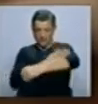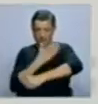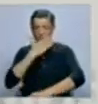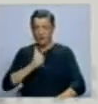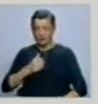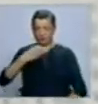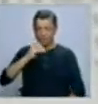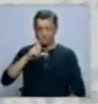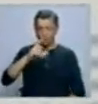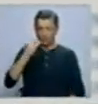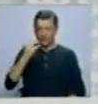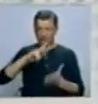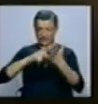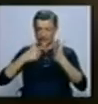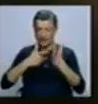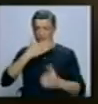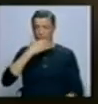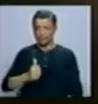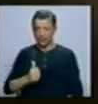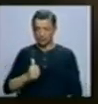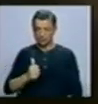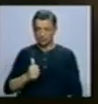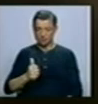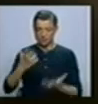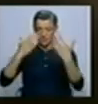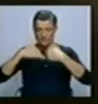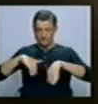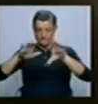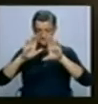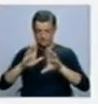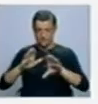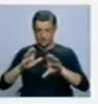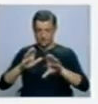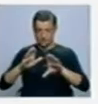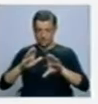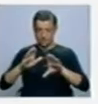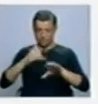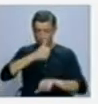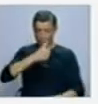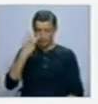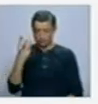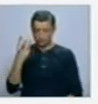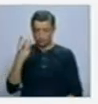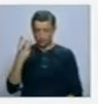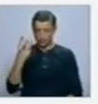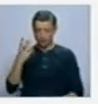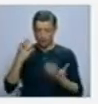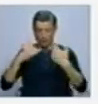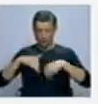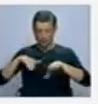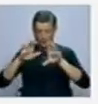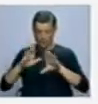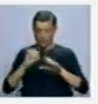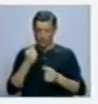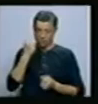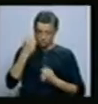de Beja. E, portanto, esta é a simulação do supercomputador em relação aos computadores quânticos. Que onde chegar? Onde chegar, se calhar, Aos daqui a 10 poucos e anos.